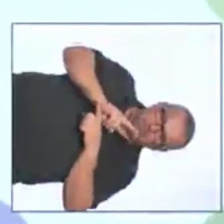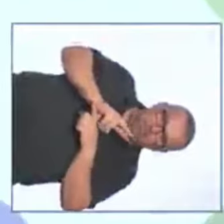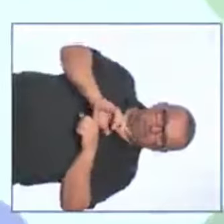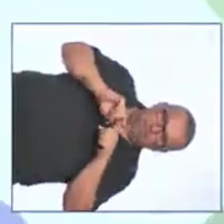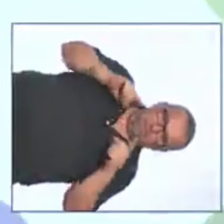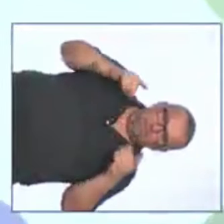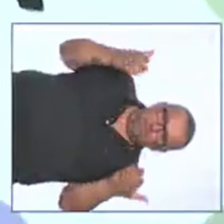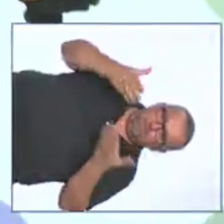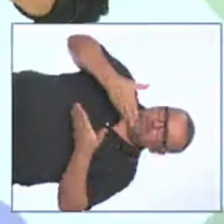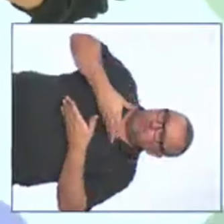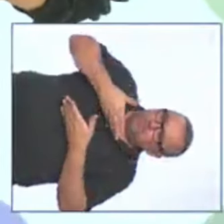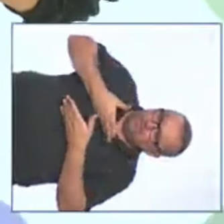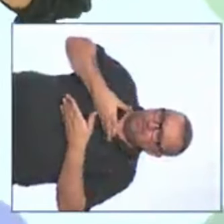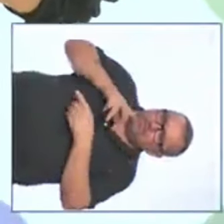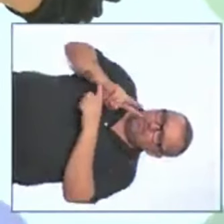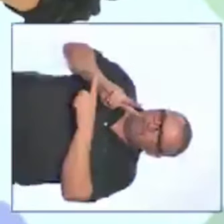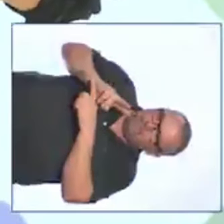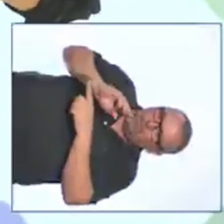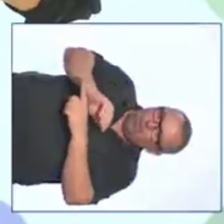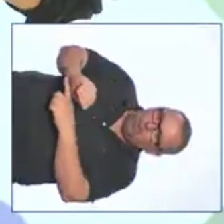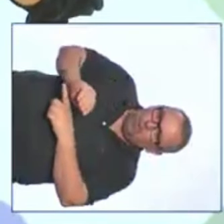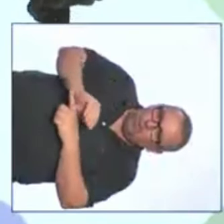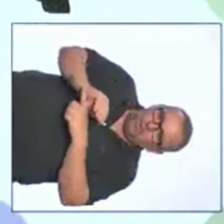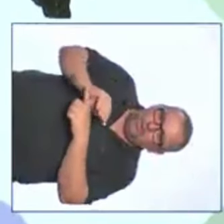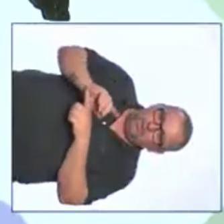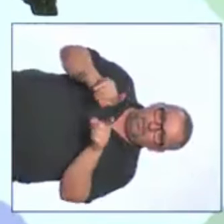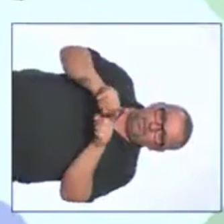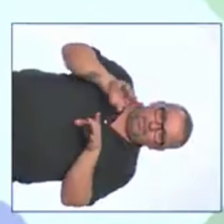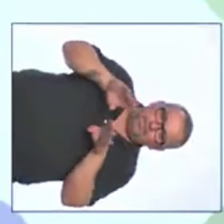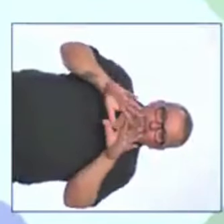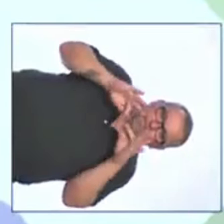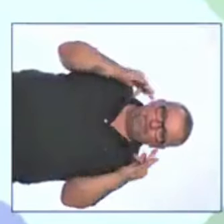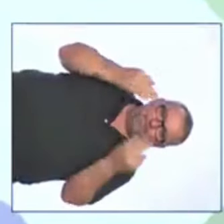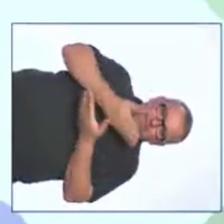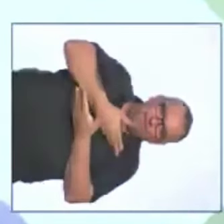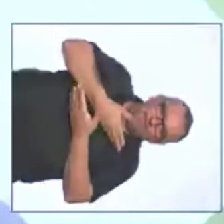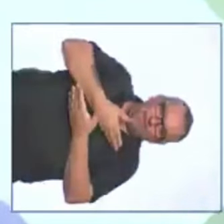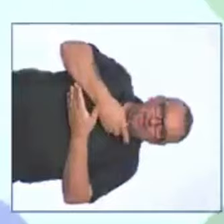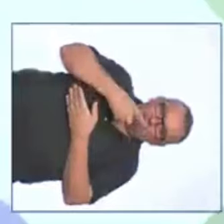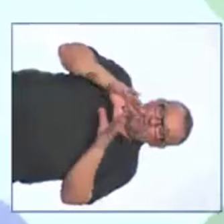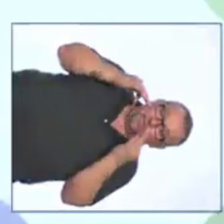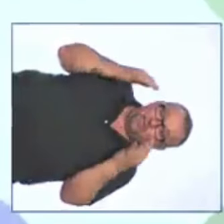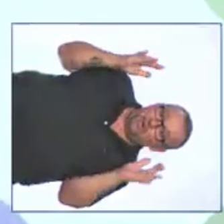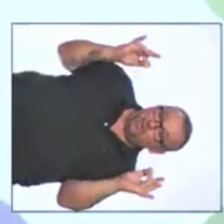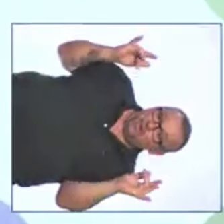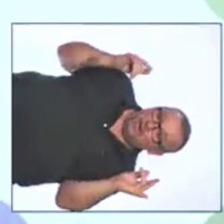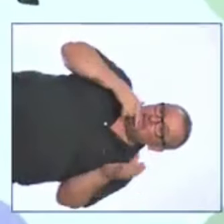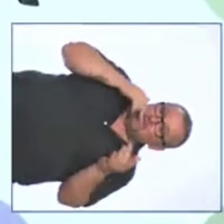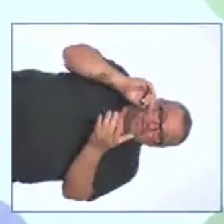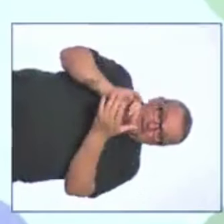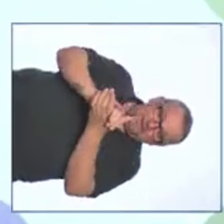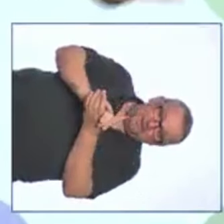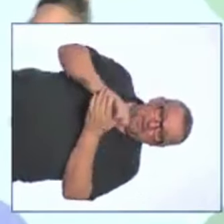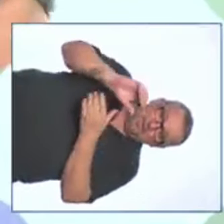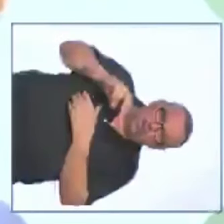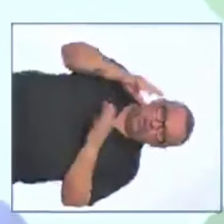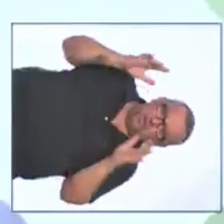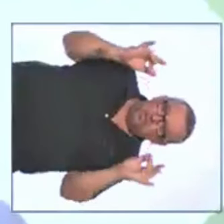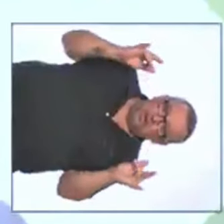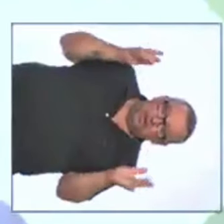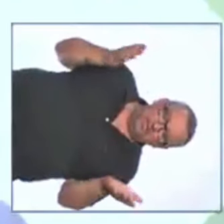mas hoje tem amigos que eles podem considerar família às vezes a sua família vira seu namorado às vezes a sua família vira seu marido ou vira sua